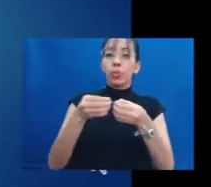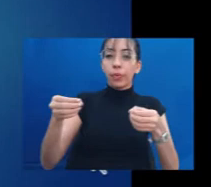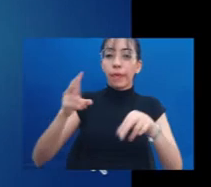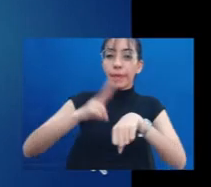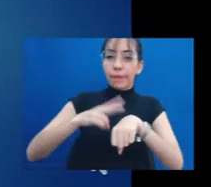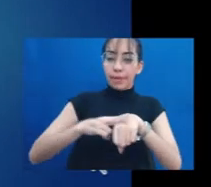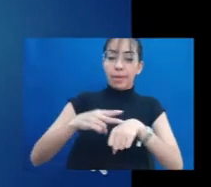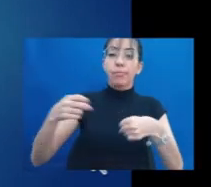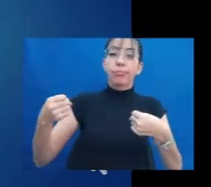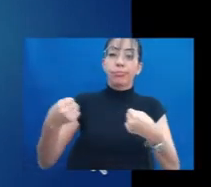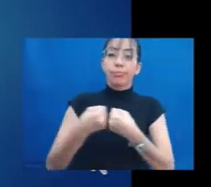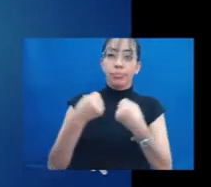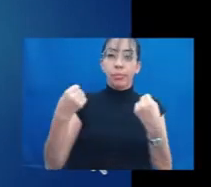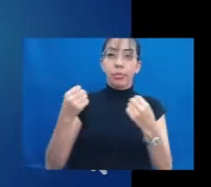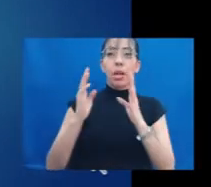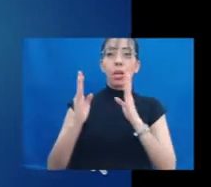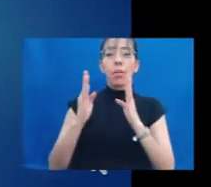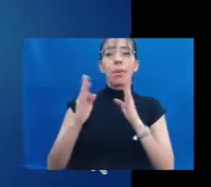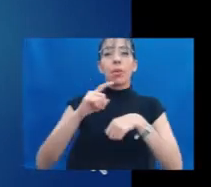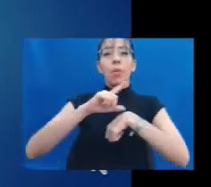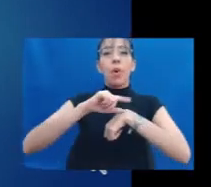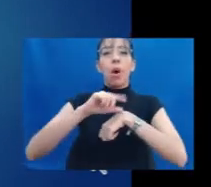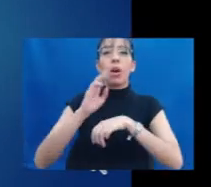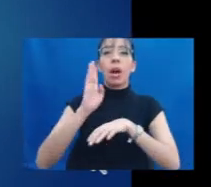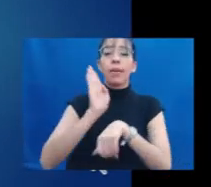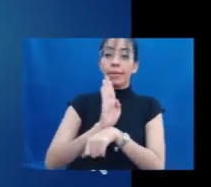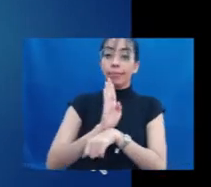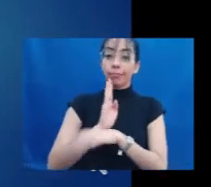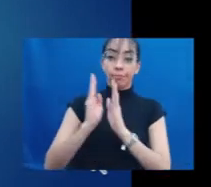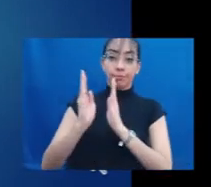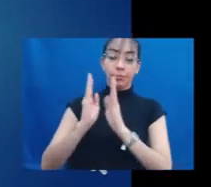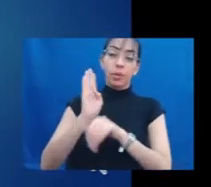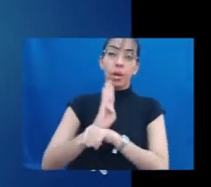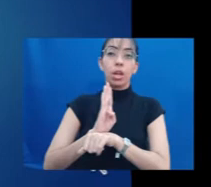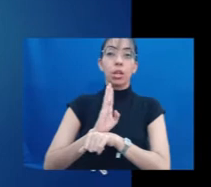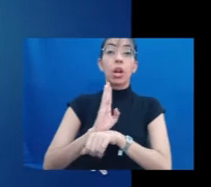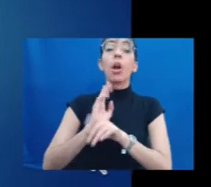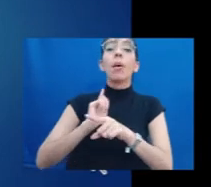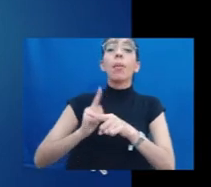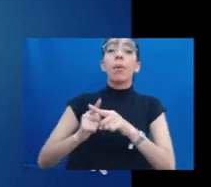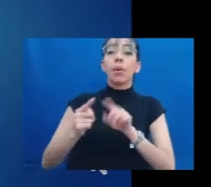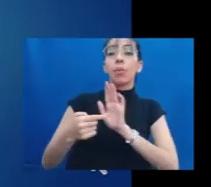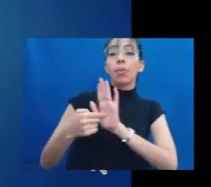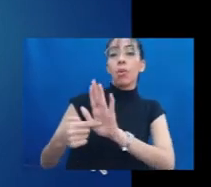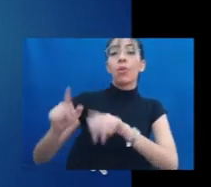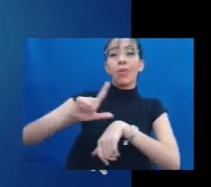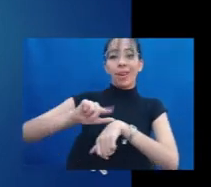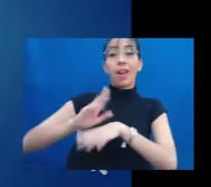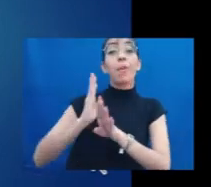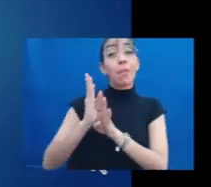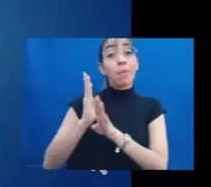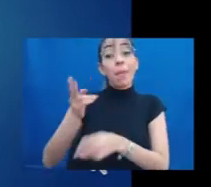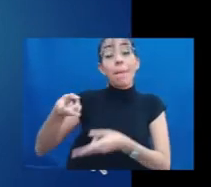química. O acidente ocorreu por volta das 15h15. Eu destaco esse horário, gente, para ficar claro que foi um acidente que aconteceu em horário